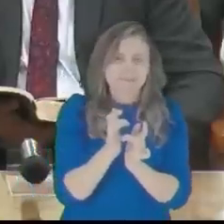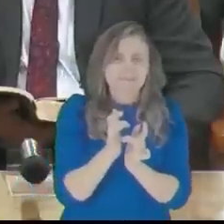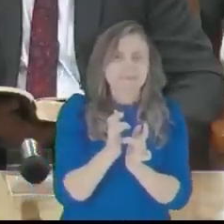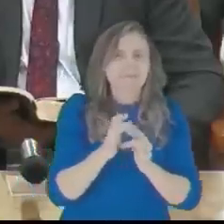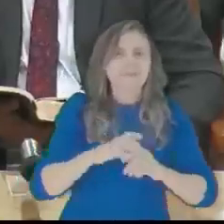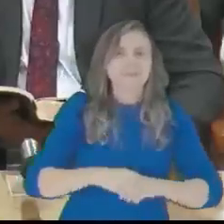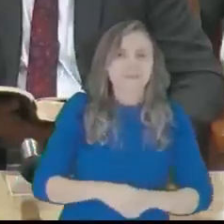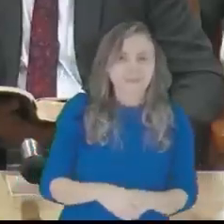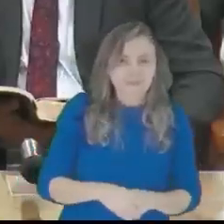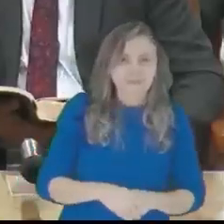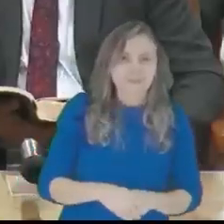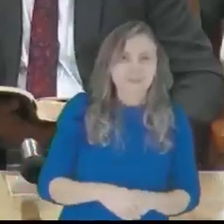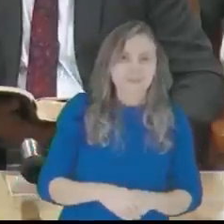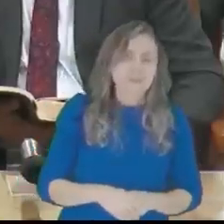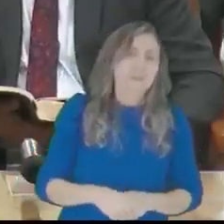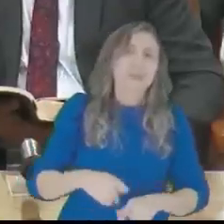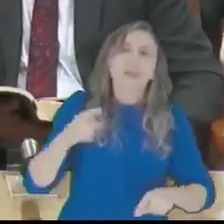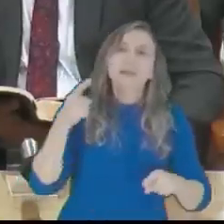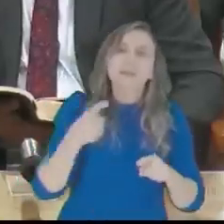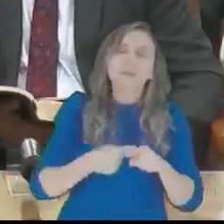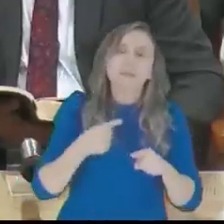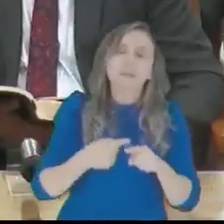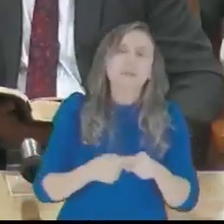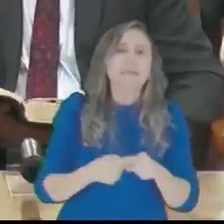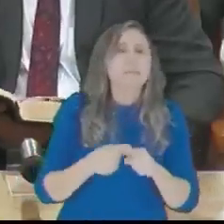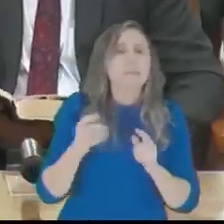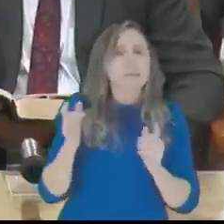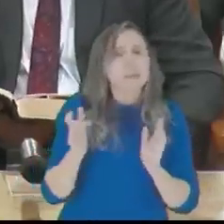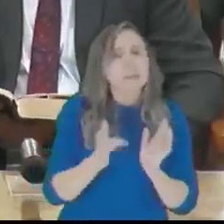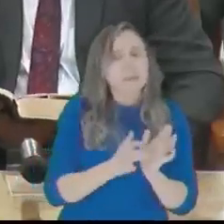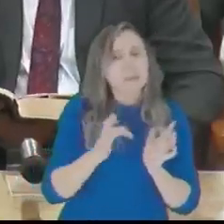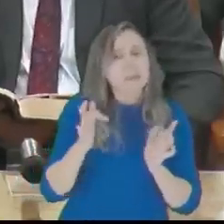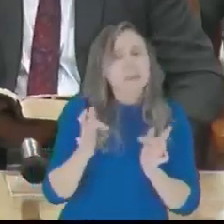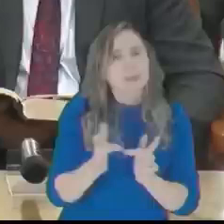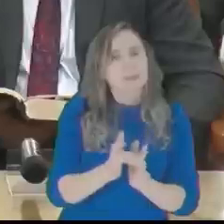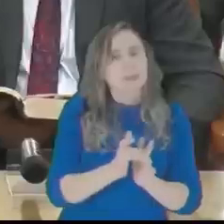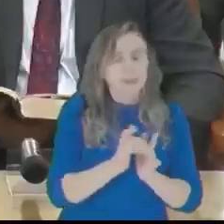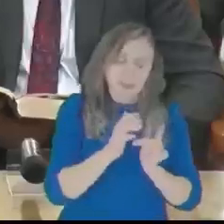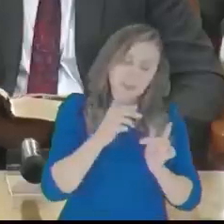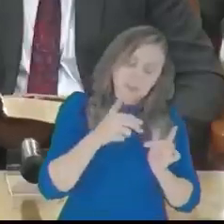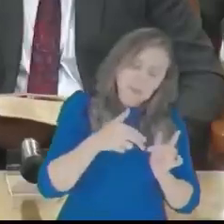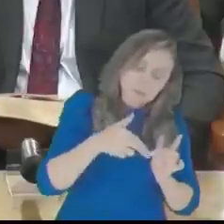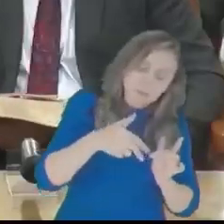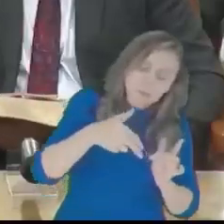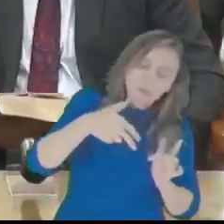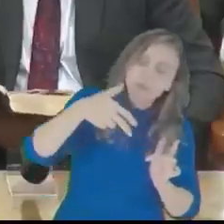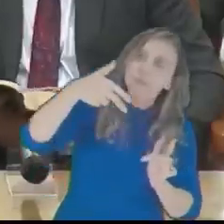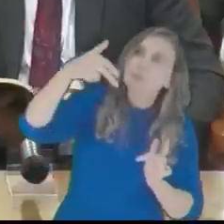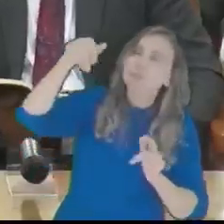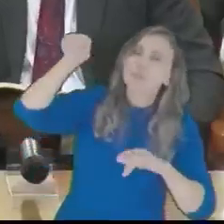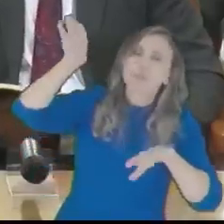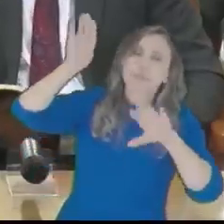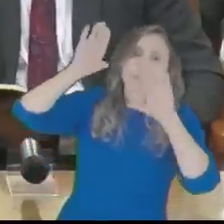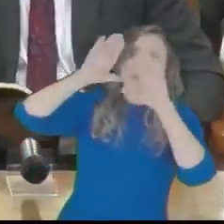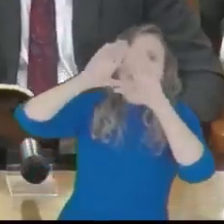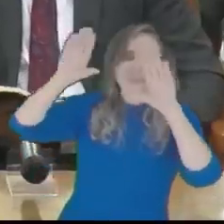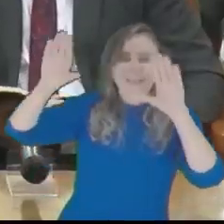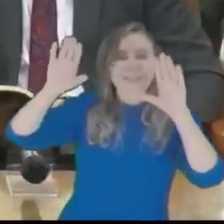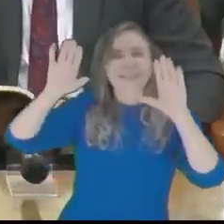Porque foi, aleluia. Porque foi que quando Jesus foi para o céu, meus irmãos, que pena que o som hoje está me